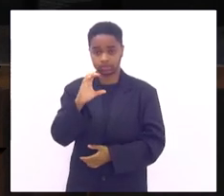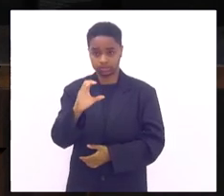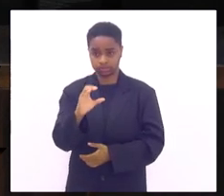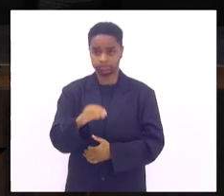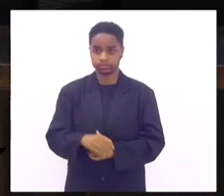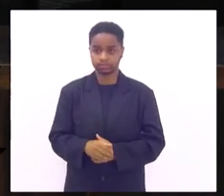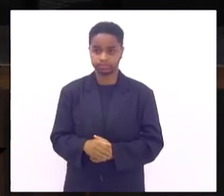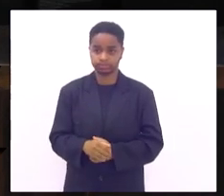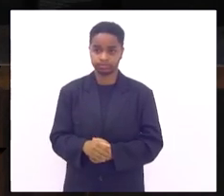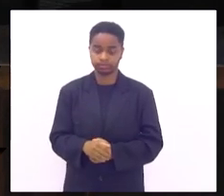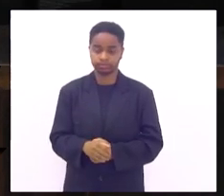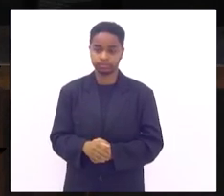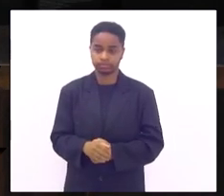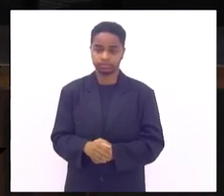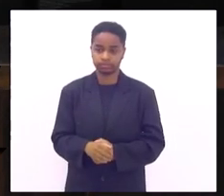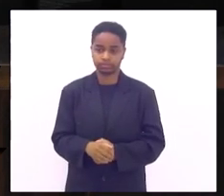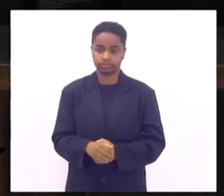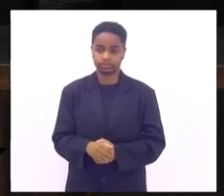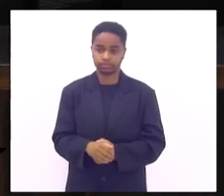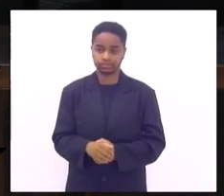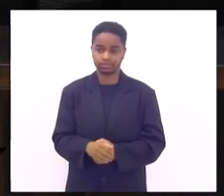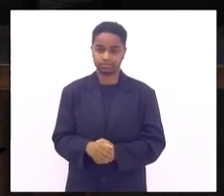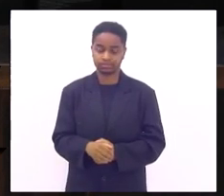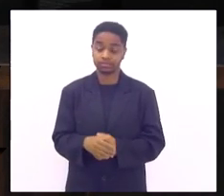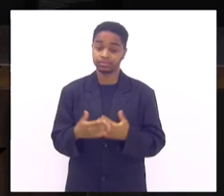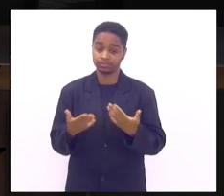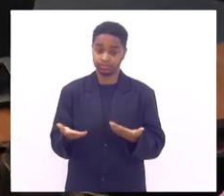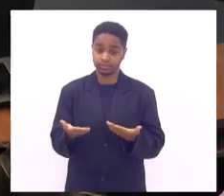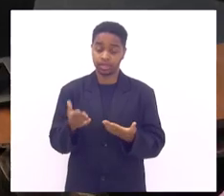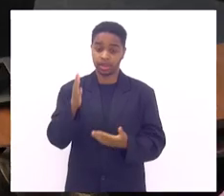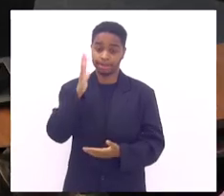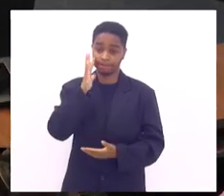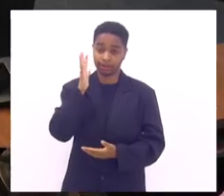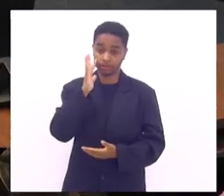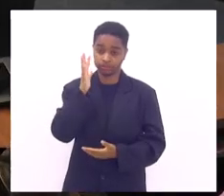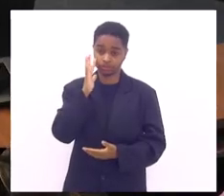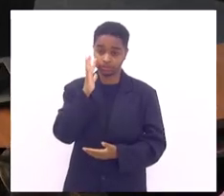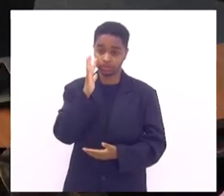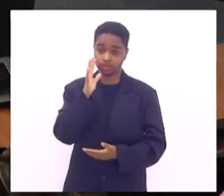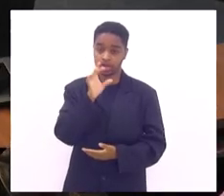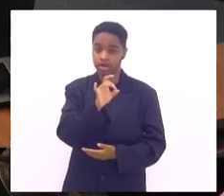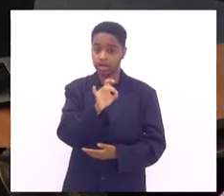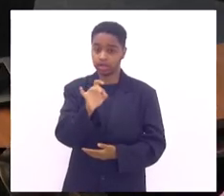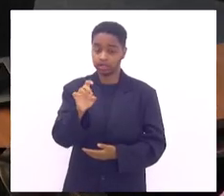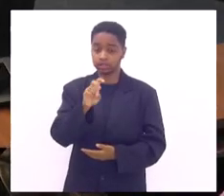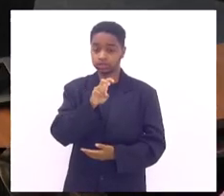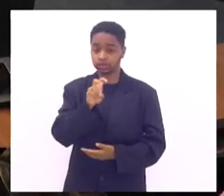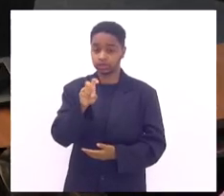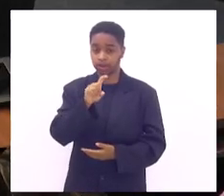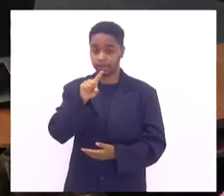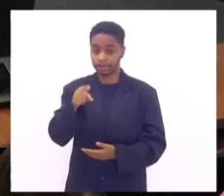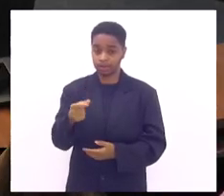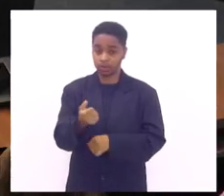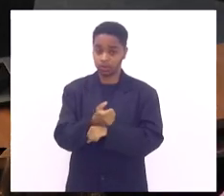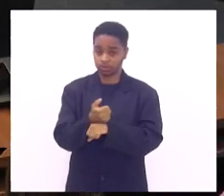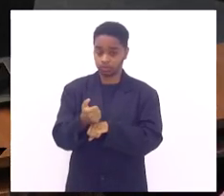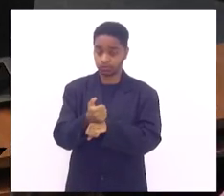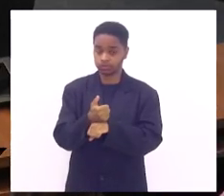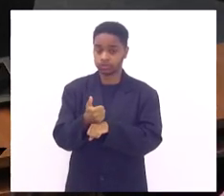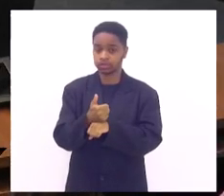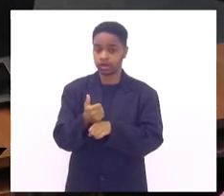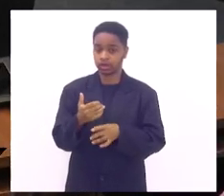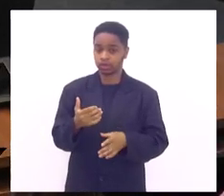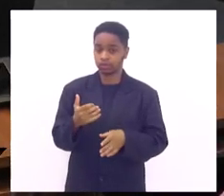isso, né, deputado? Spoiler. Você imagina cada um dos 55 mil profissionais da contabilidade que